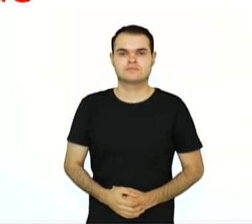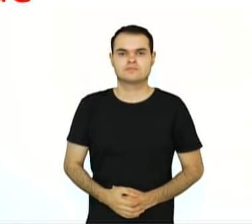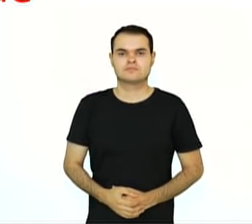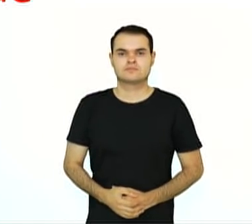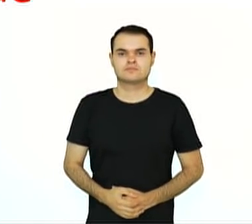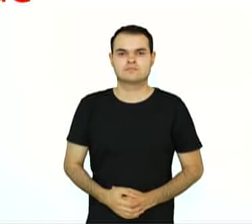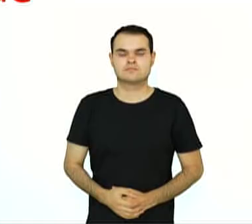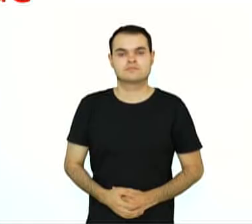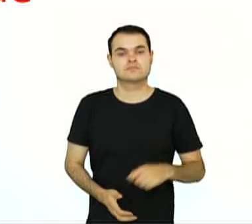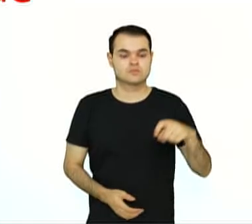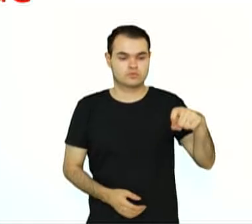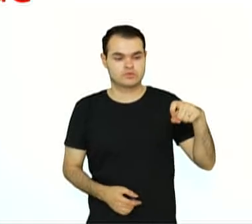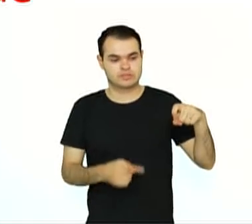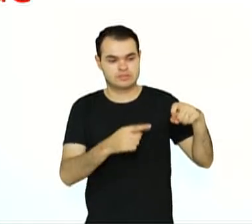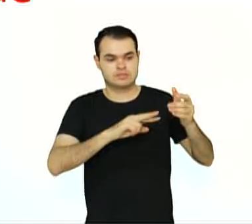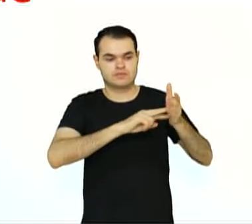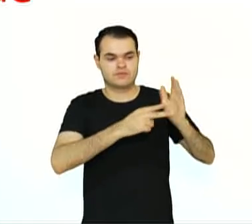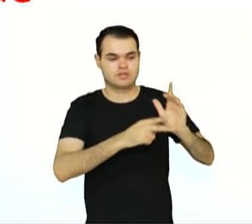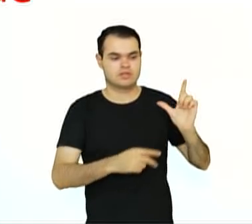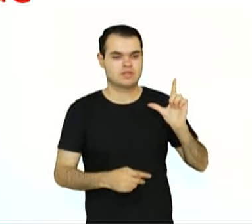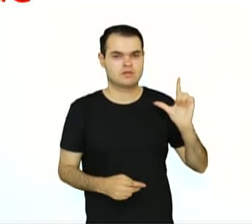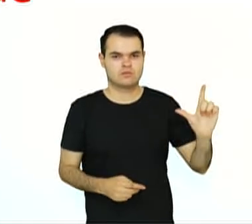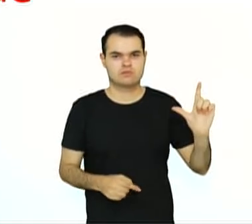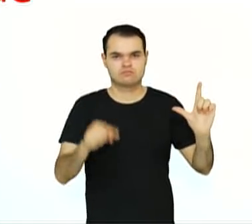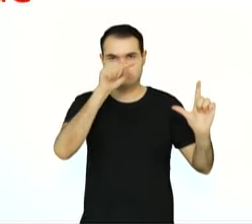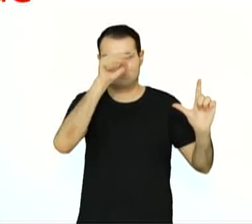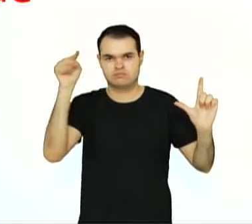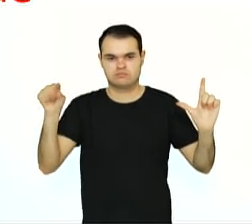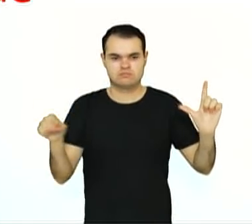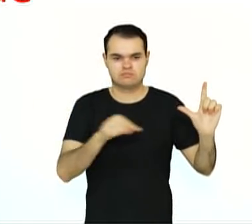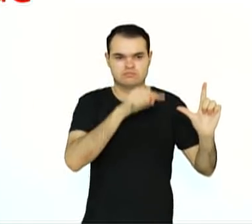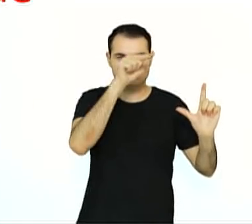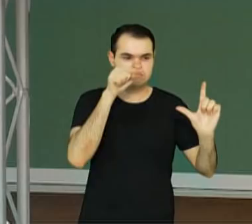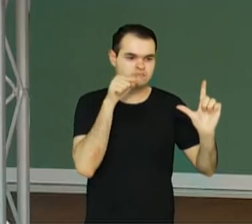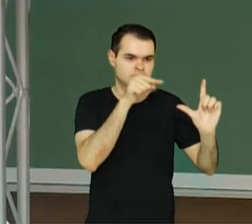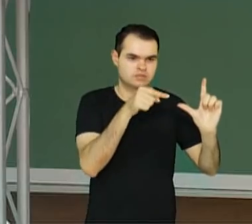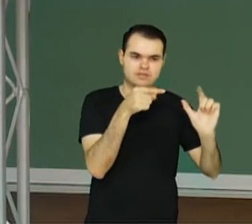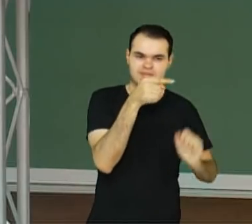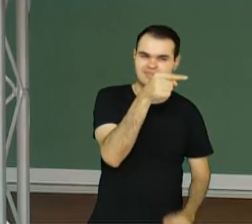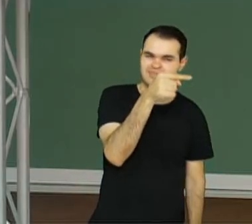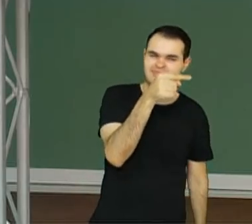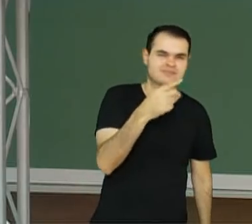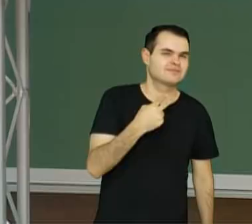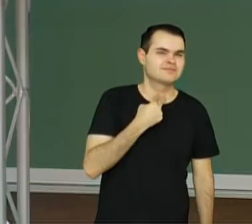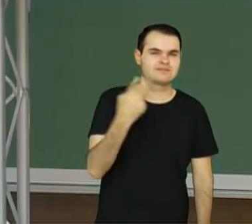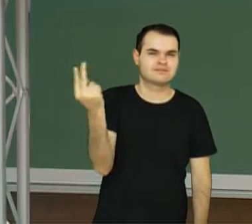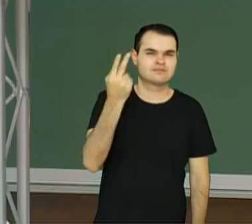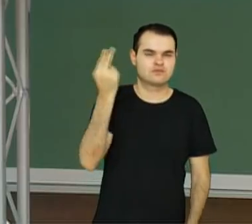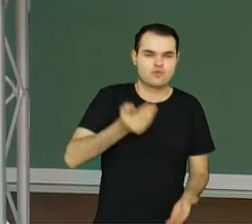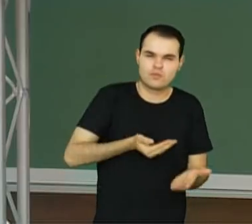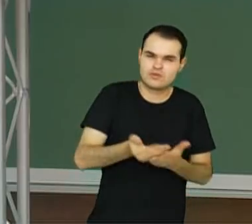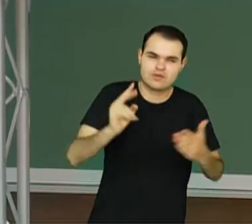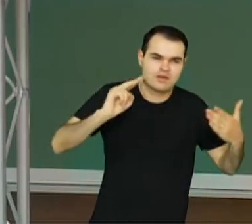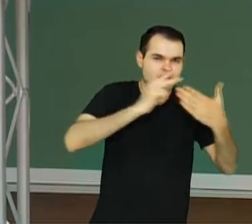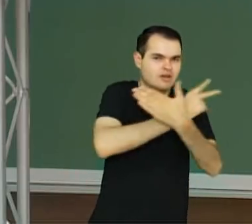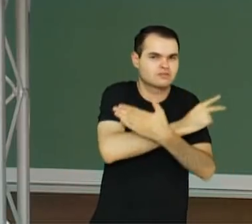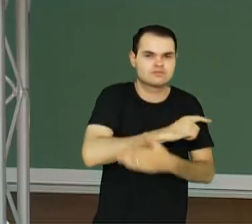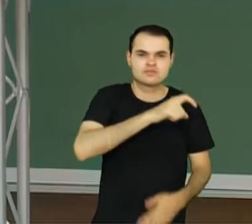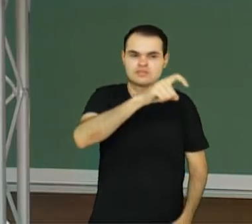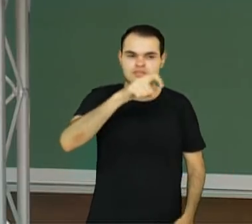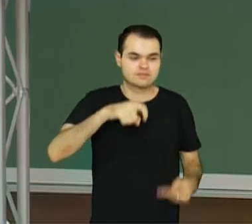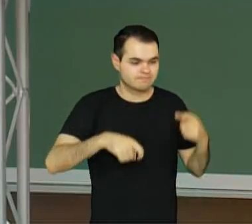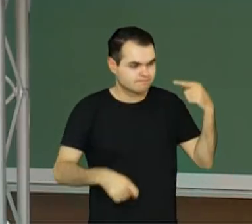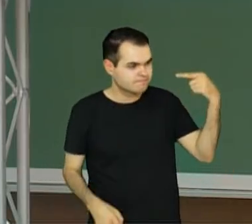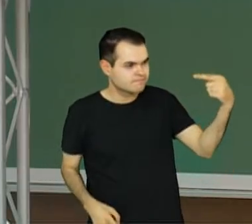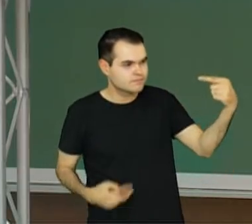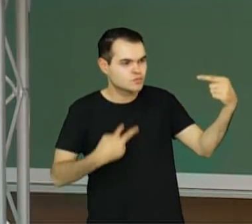x inicialmente representa a largura do retângulo, essa largura não pode ser um número negativo. Então nós já começamos com tudo errado. Né? O x não pode ser